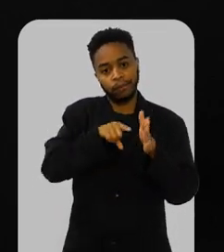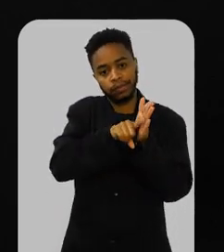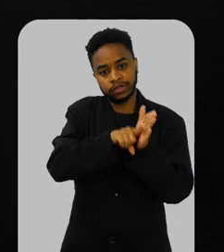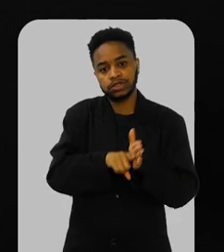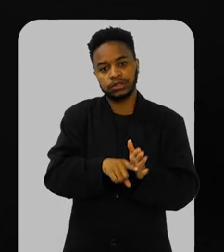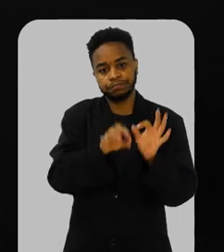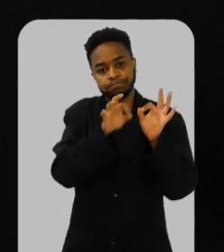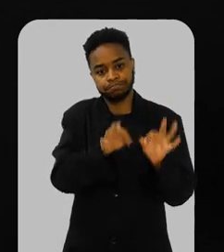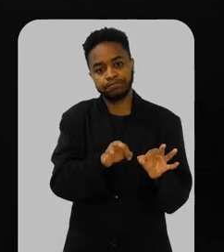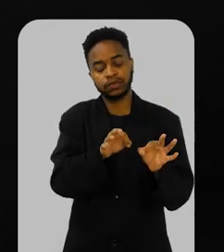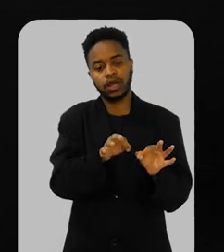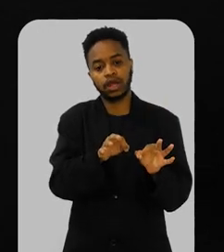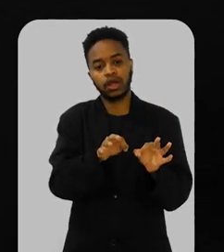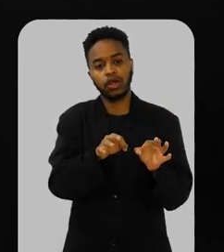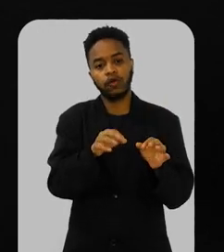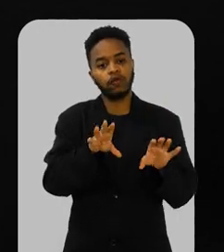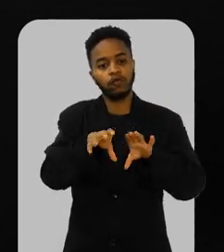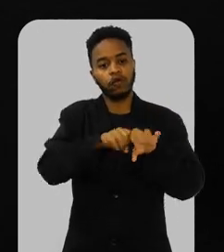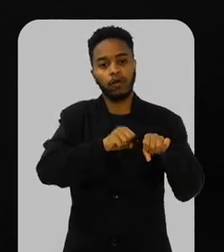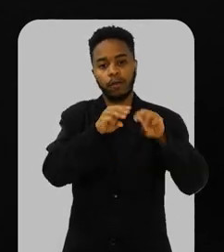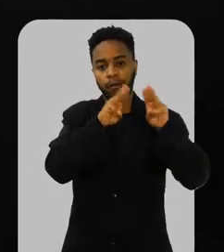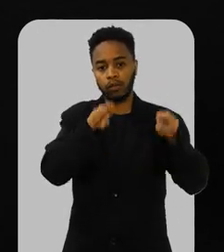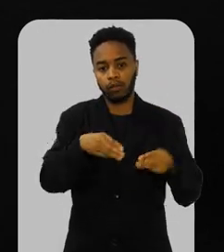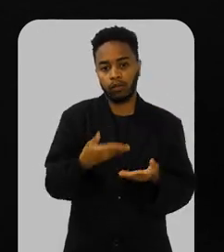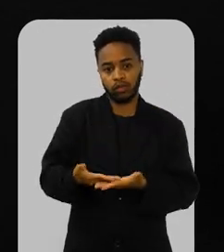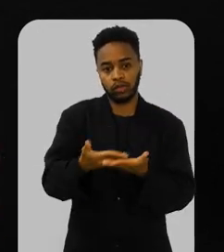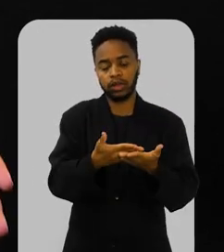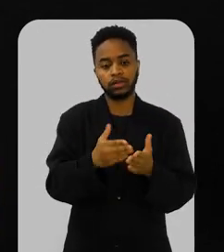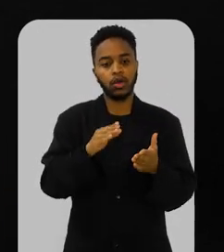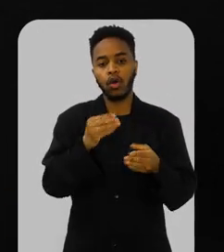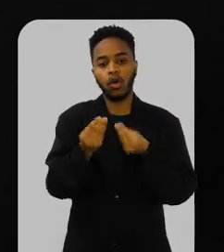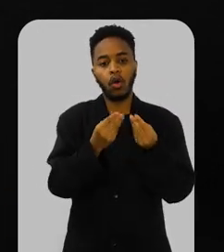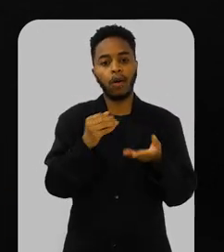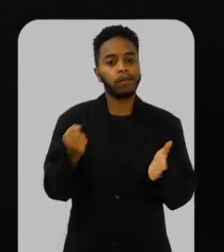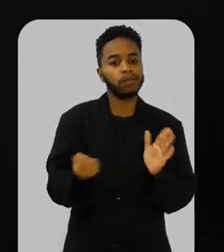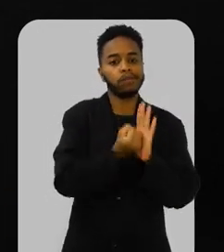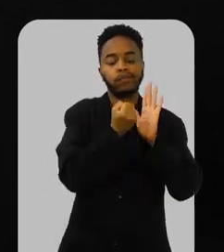museologia foi justamente o tombo, né, feito pelo IFAM